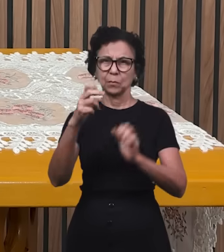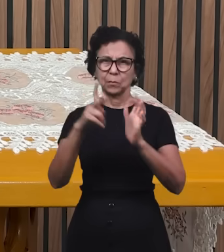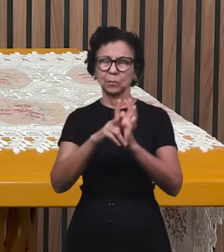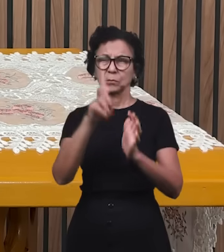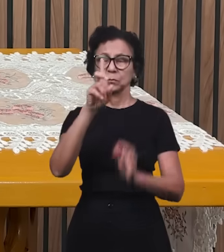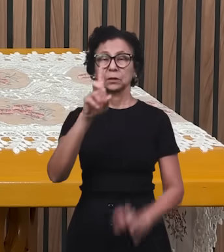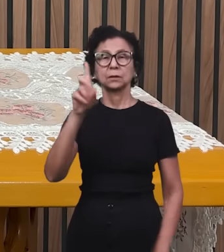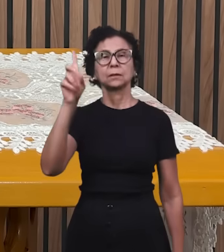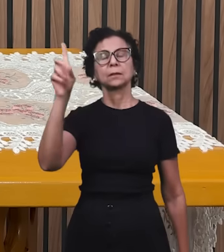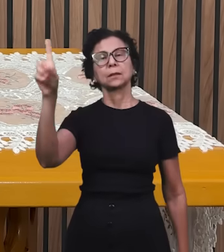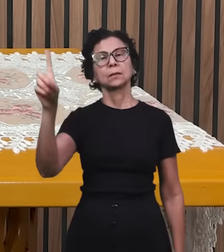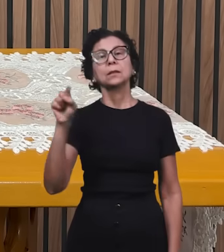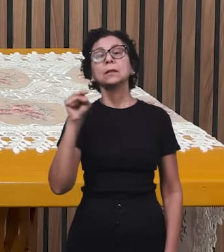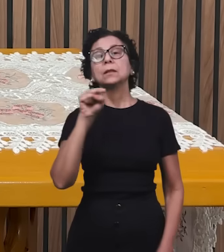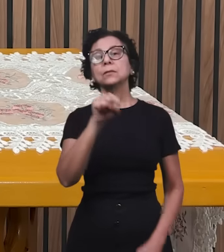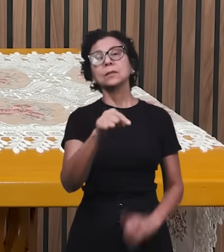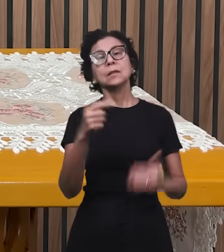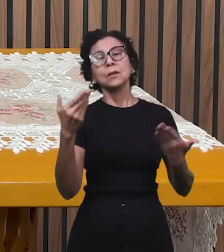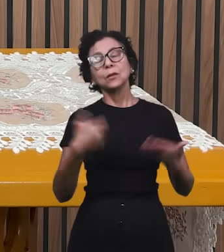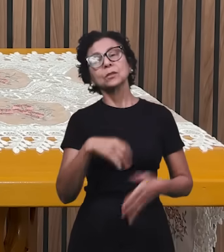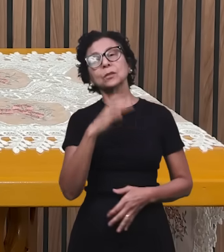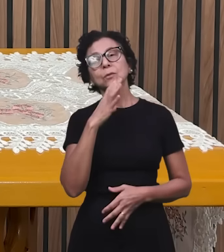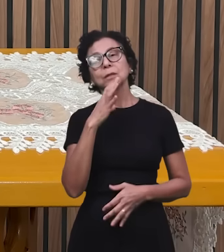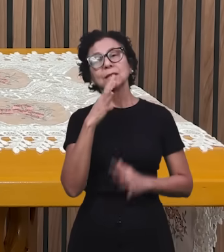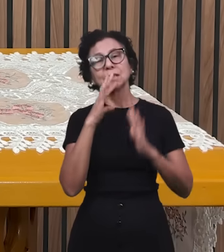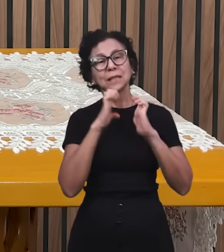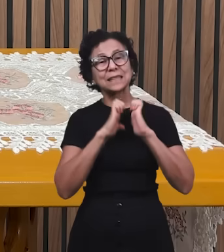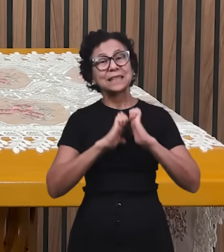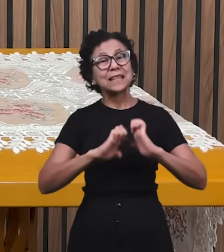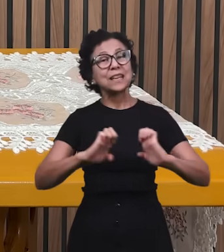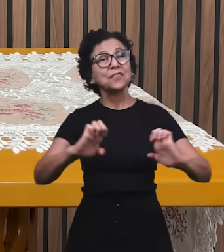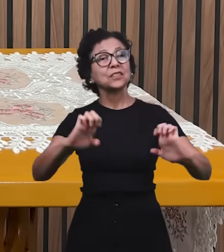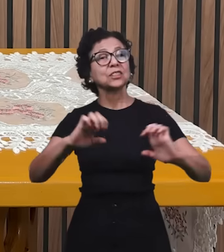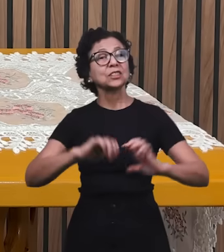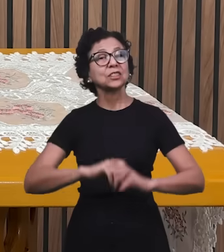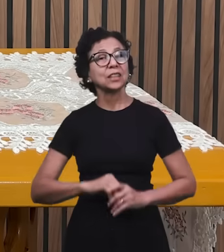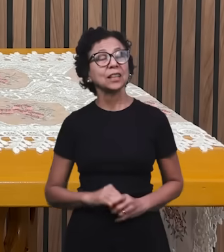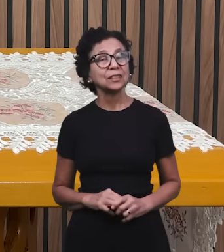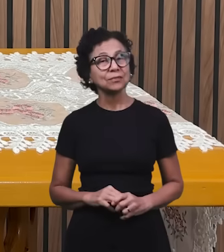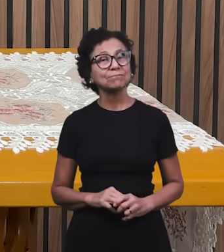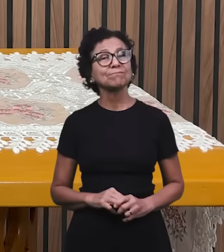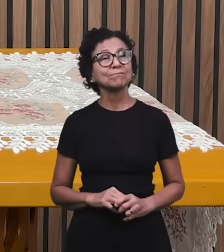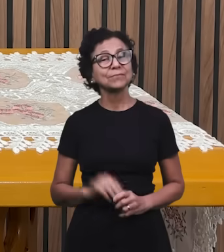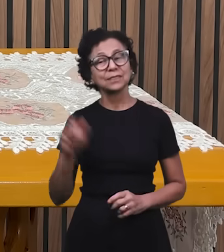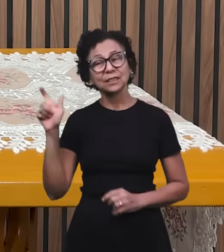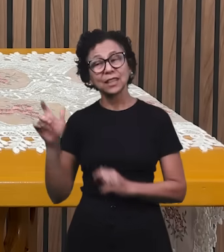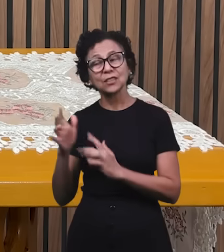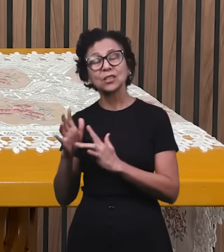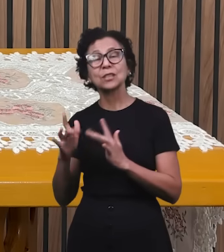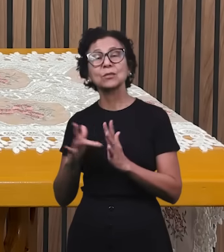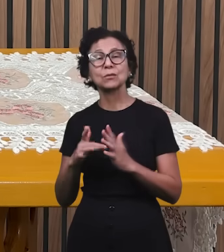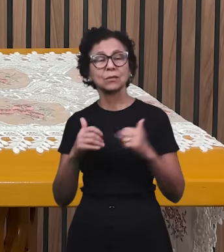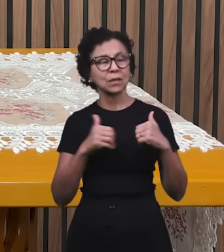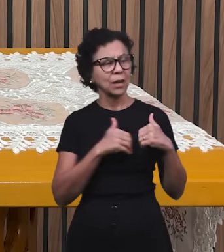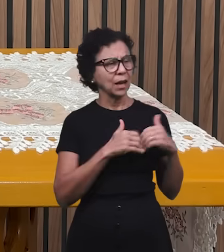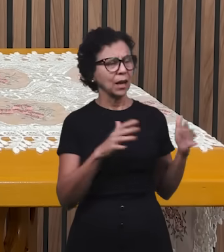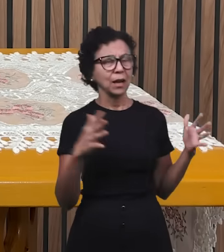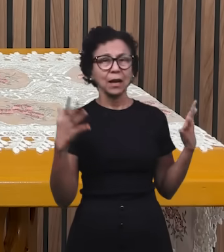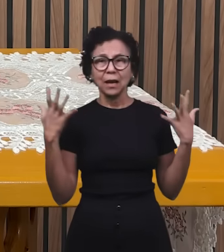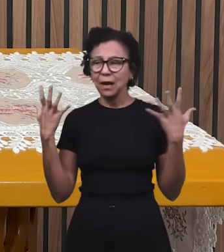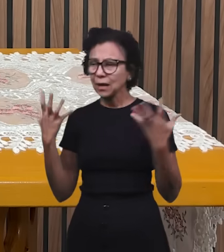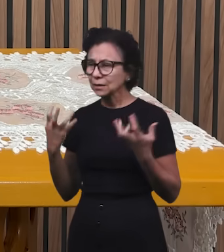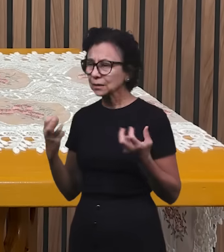hoje você está diante desse Evangelho poderoso. Você pode abrir o seu coração, aceitar